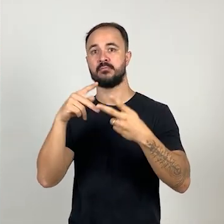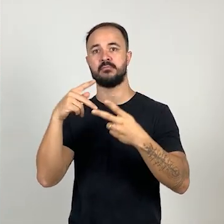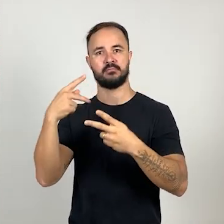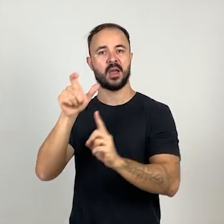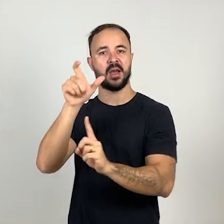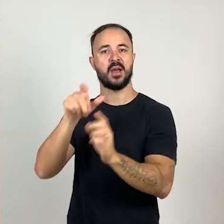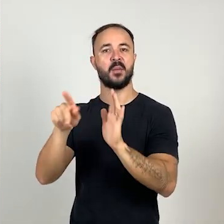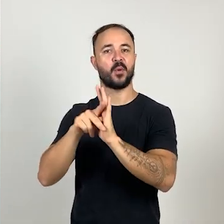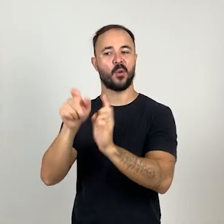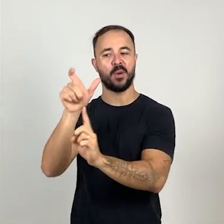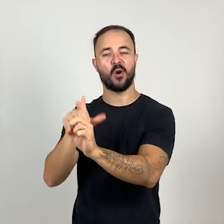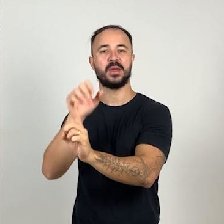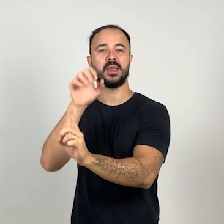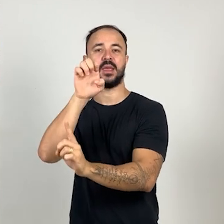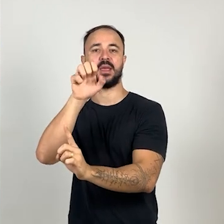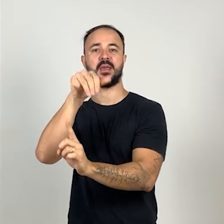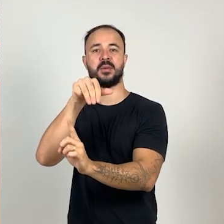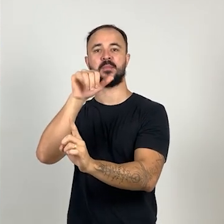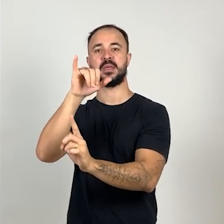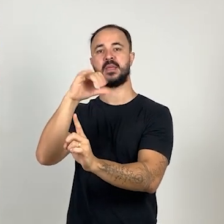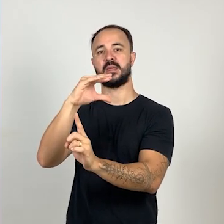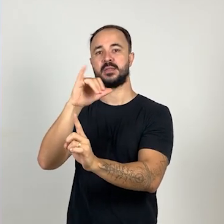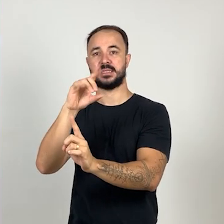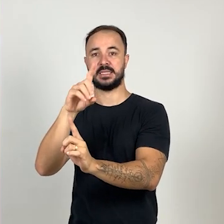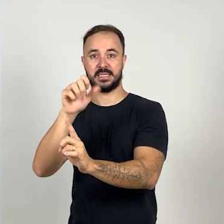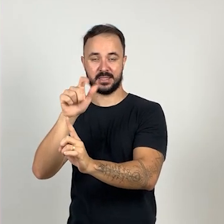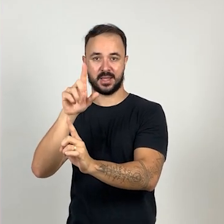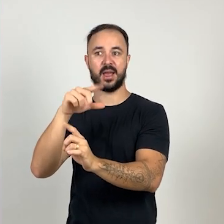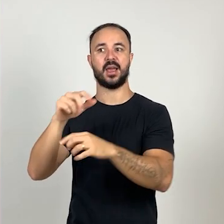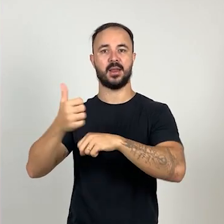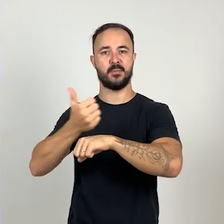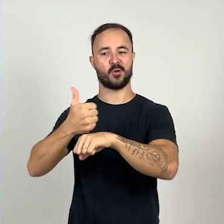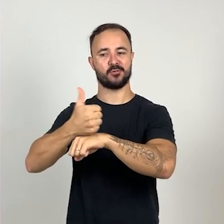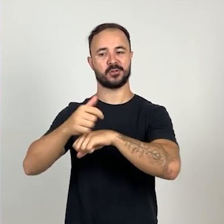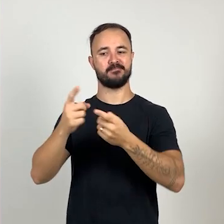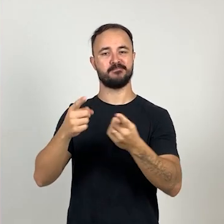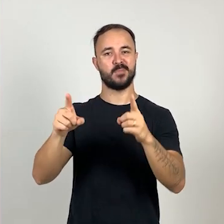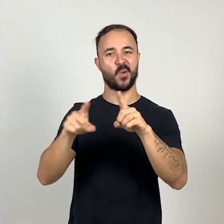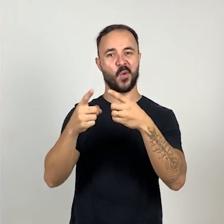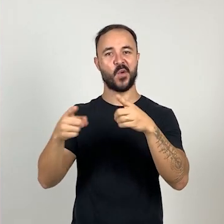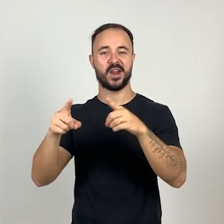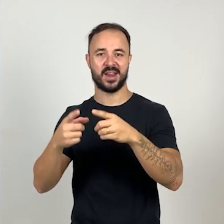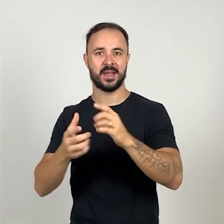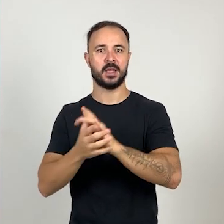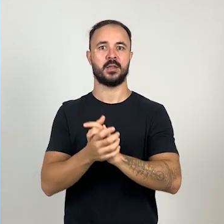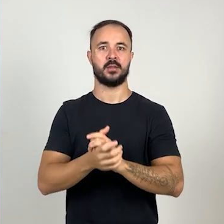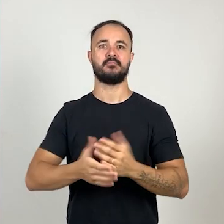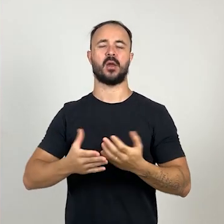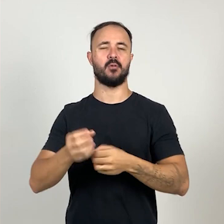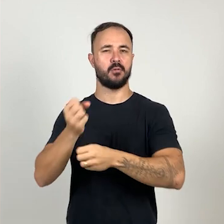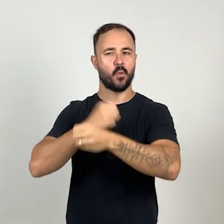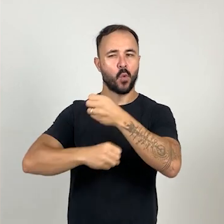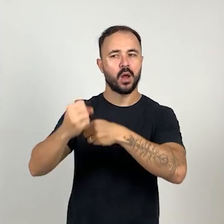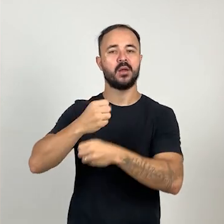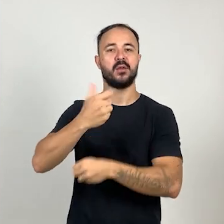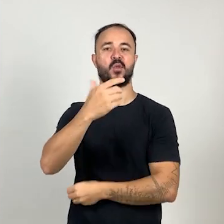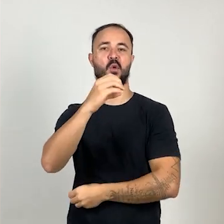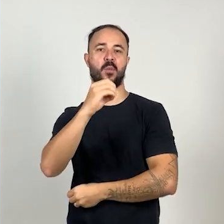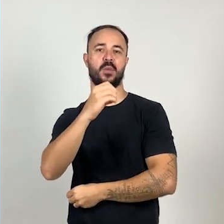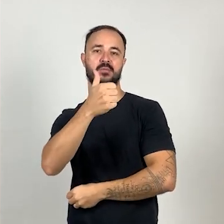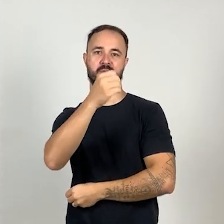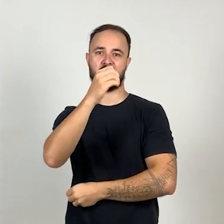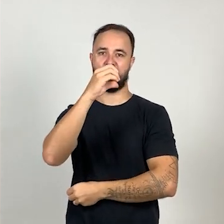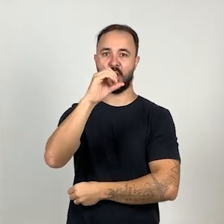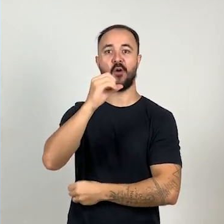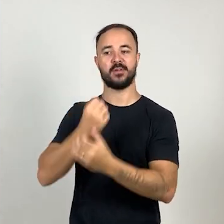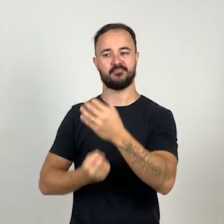Amoras é um livro infantil escrito pelo rapper brasileiro Emicida, lançado em 2019. A história